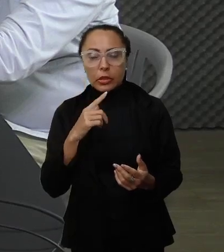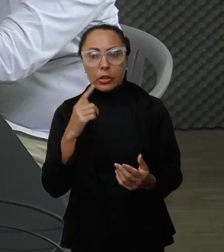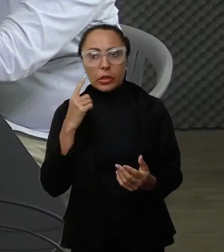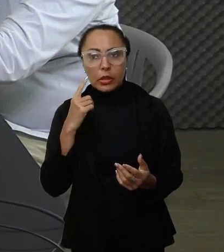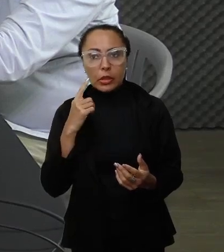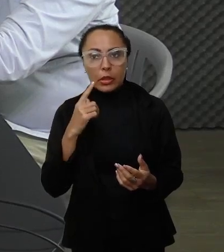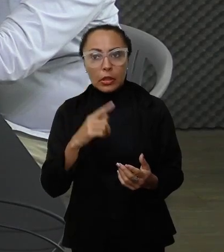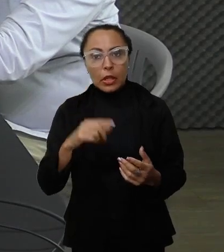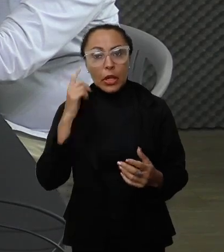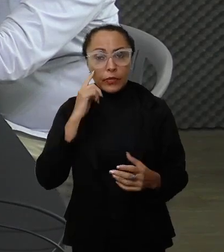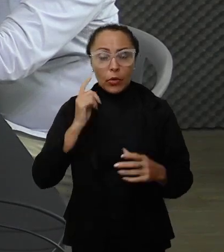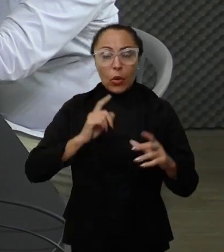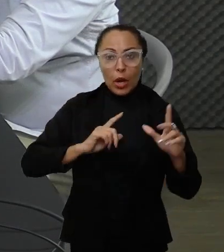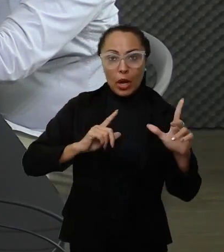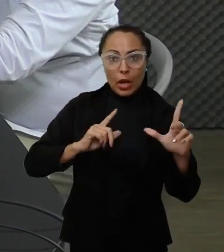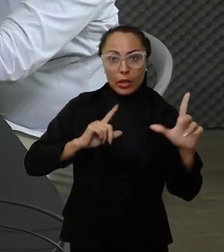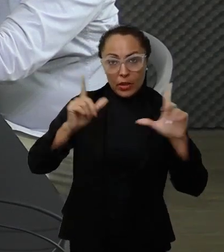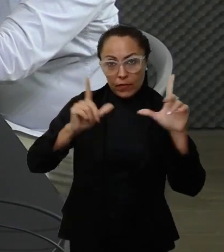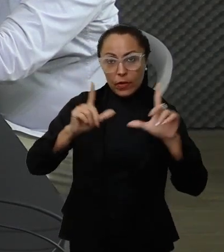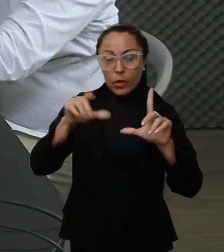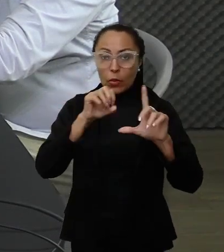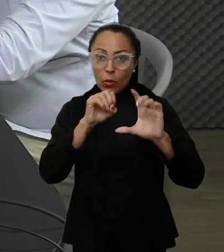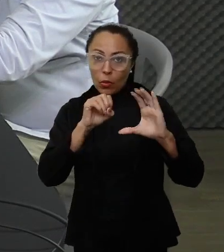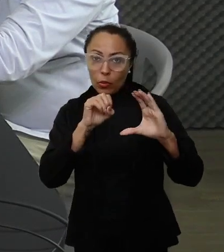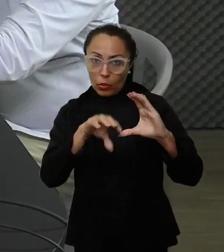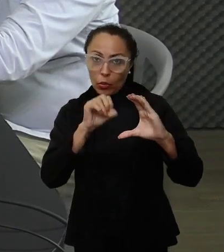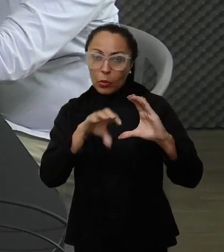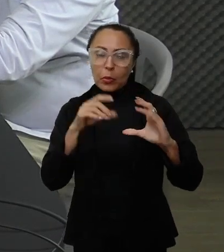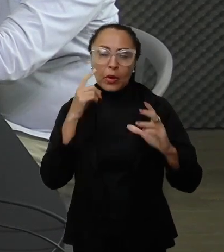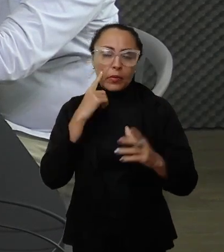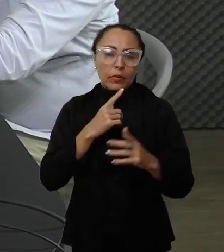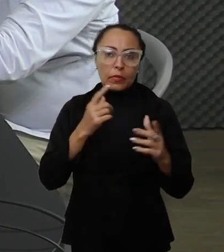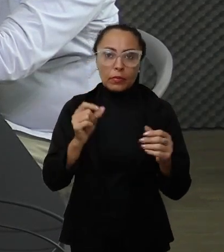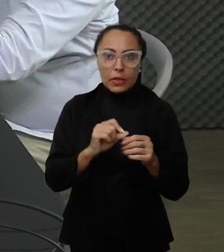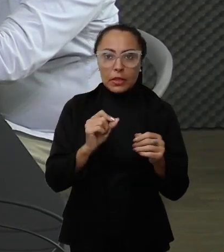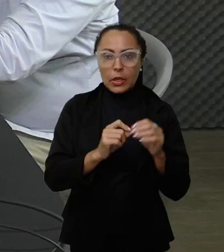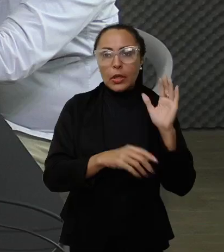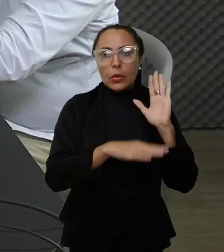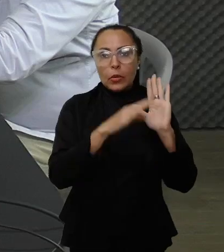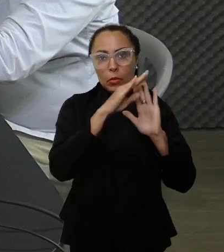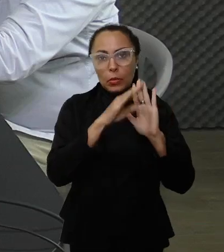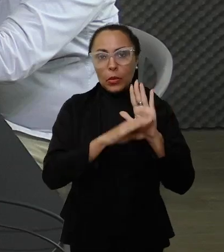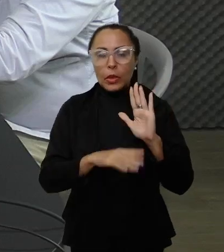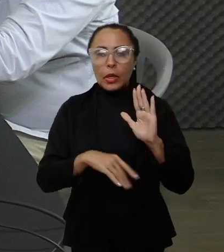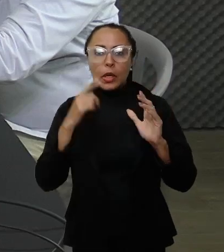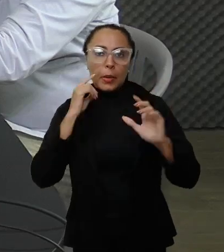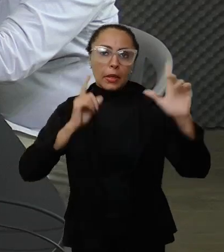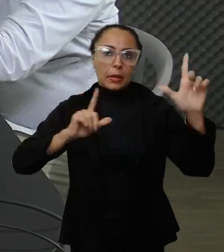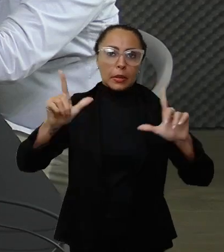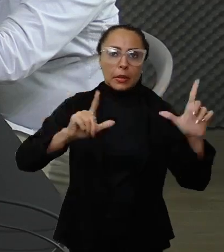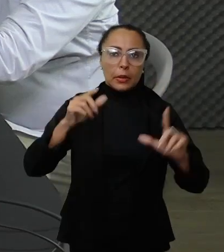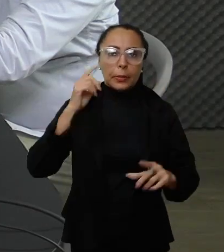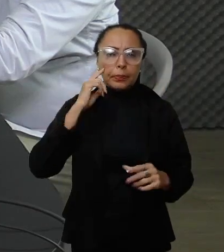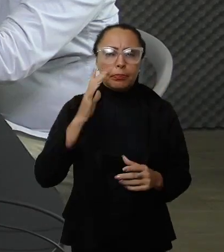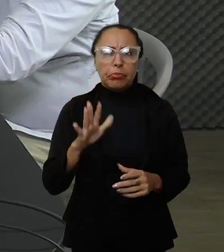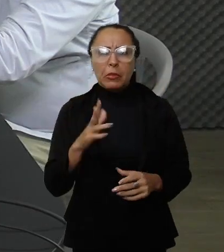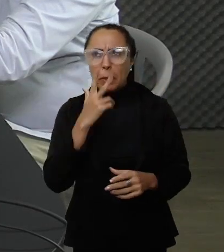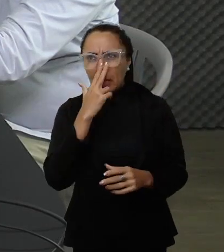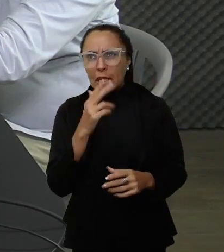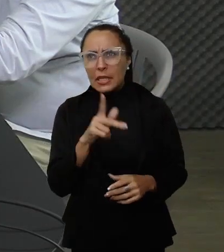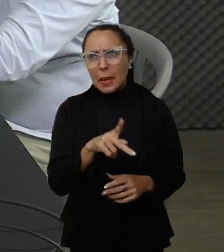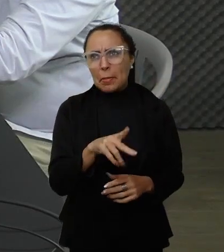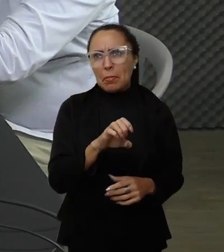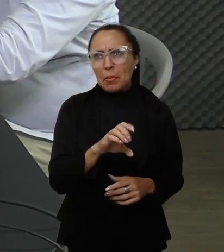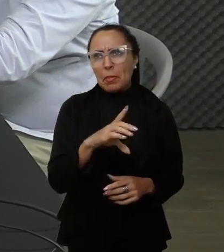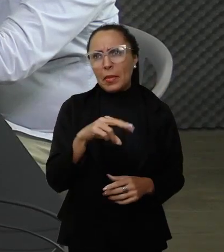a TV Globo para fazer um programa que existia semanalmente, era Pé na Estrada, eu acho. Pé na Estrada, algo desse